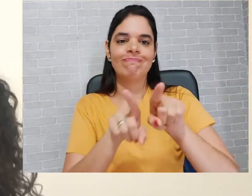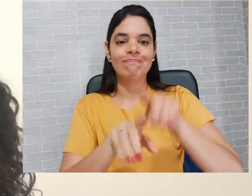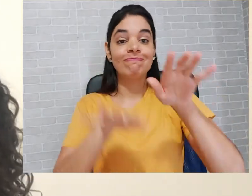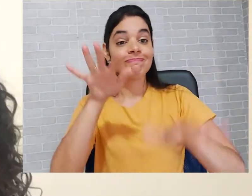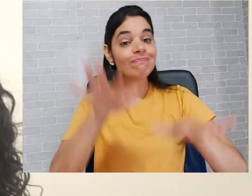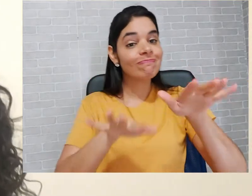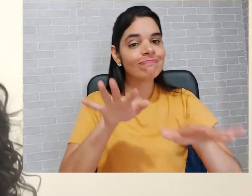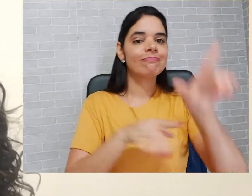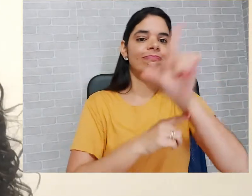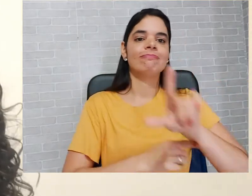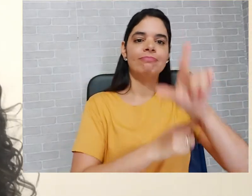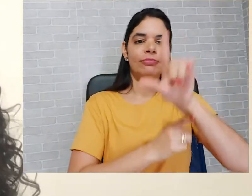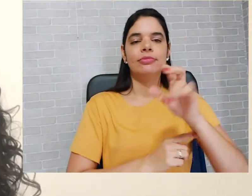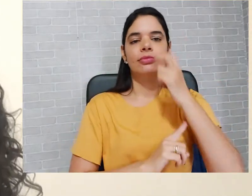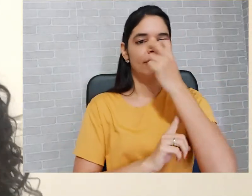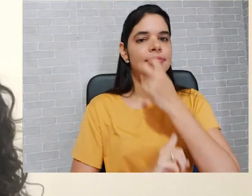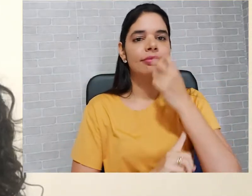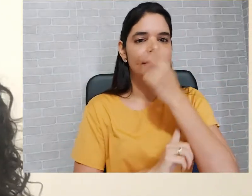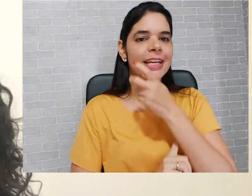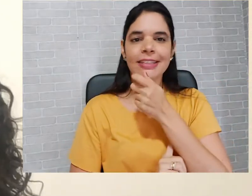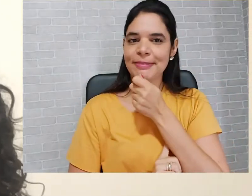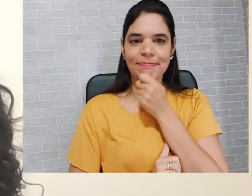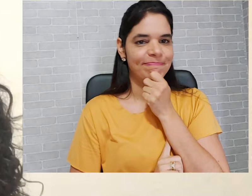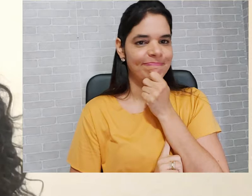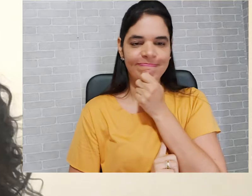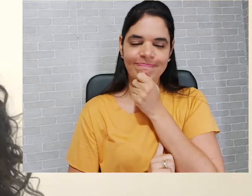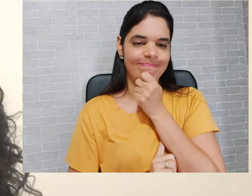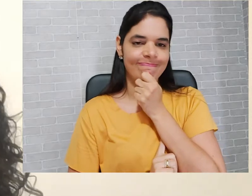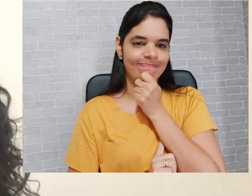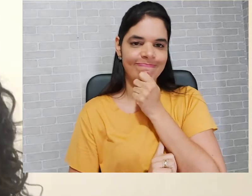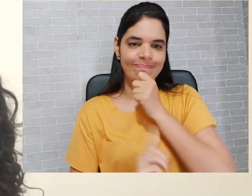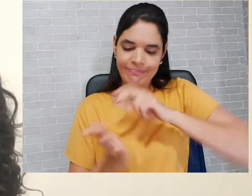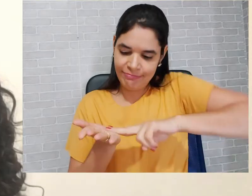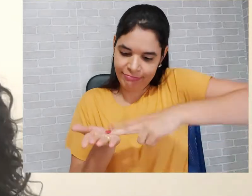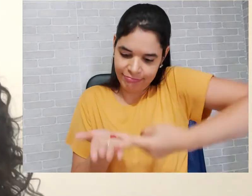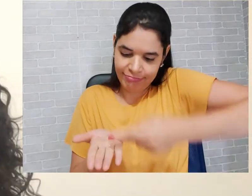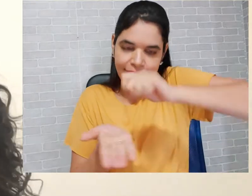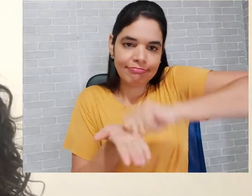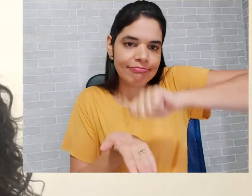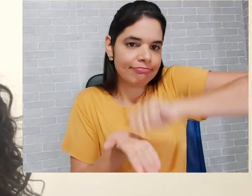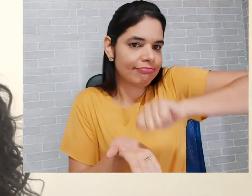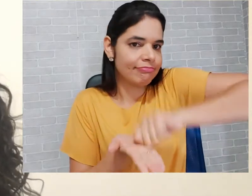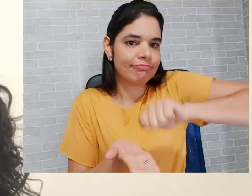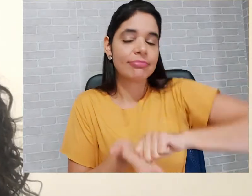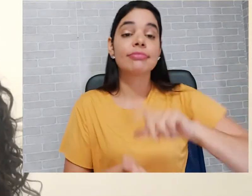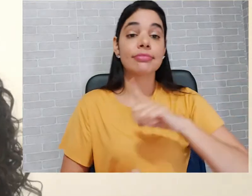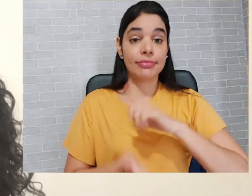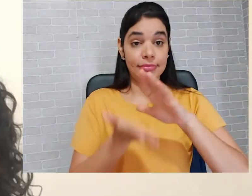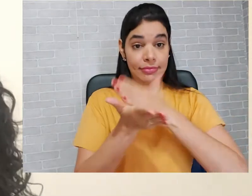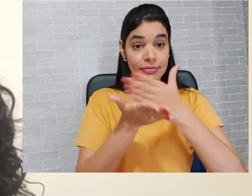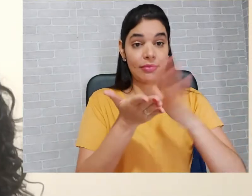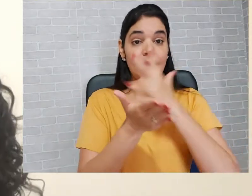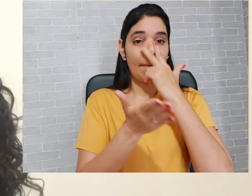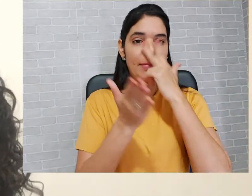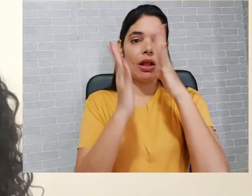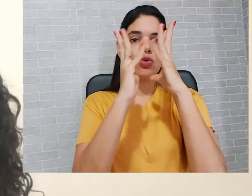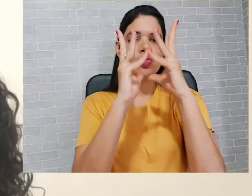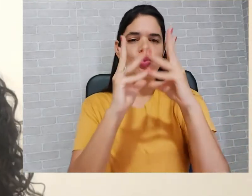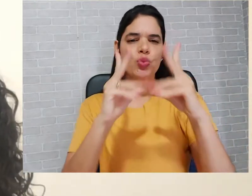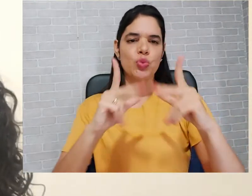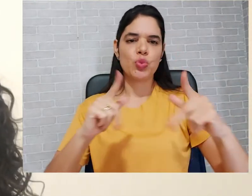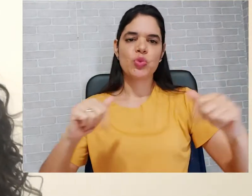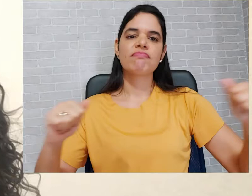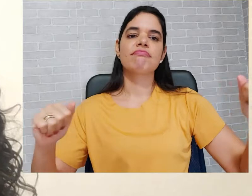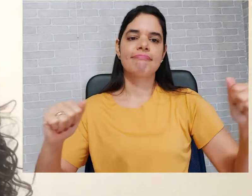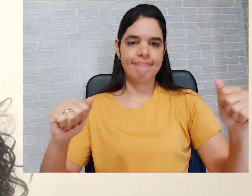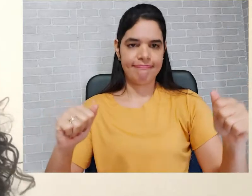né? Muitas dessas literaturas orais ainda não foram transcritas, traduzidas e tem até aquelas que